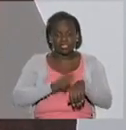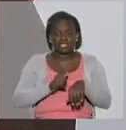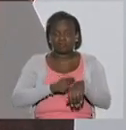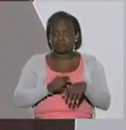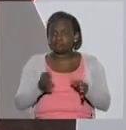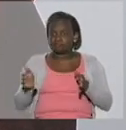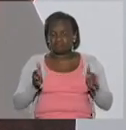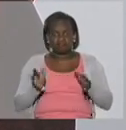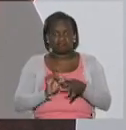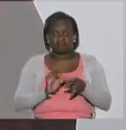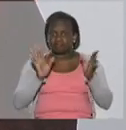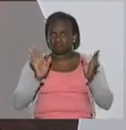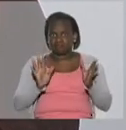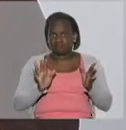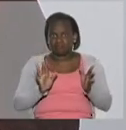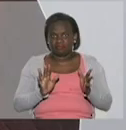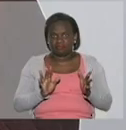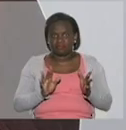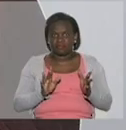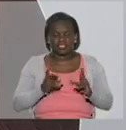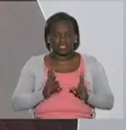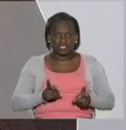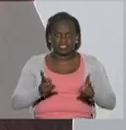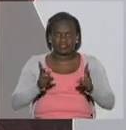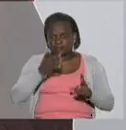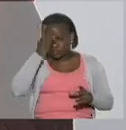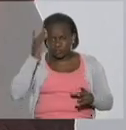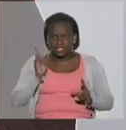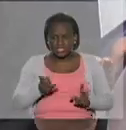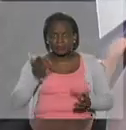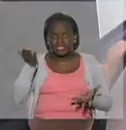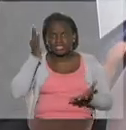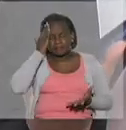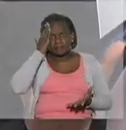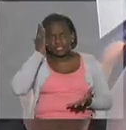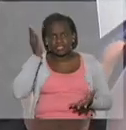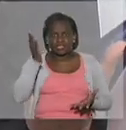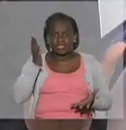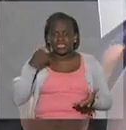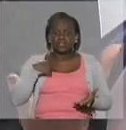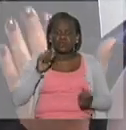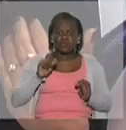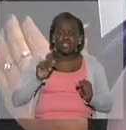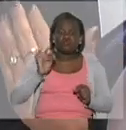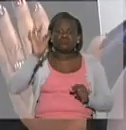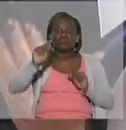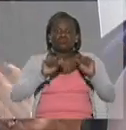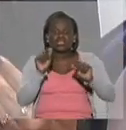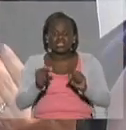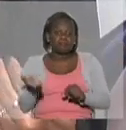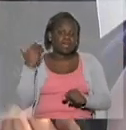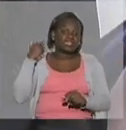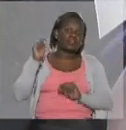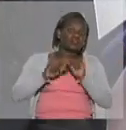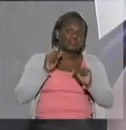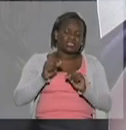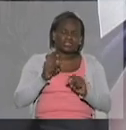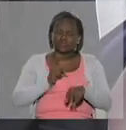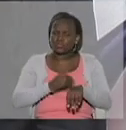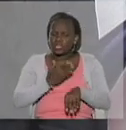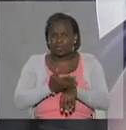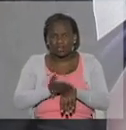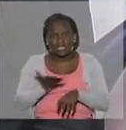ela é atemporal, né? Ela está sempre. O homem está sempre querendo saber, né? Quem é ele, para onde ele vai e de onde ele veio. O